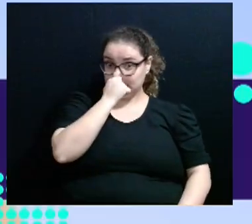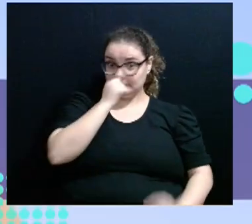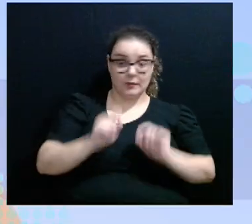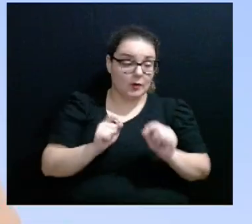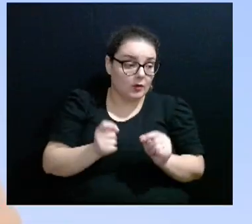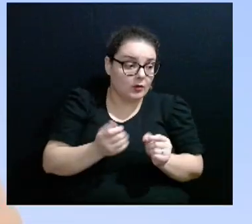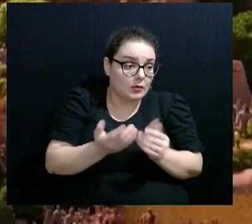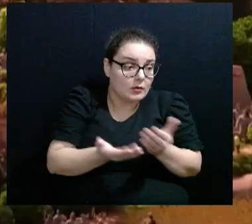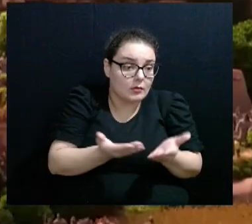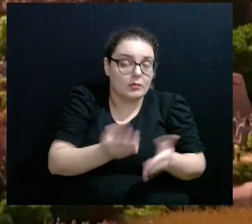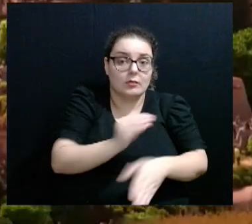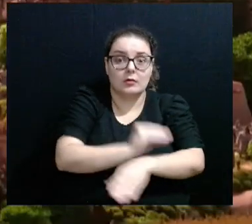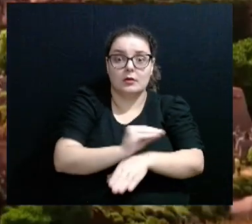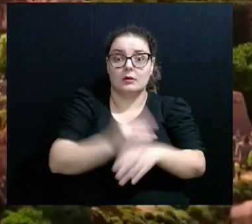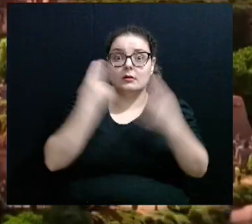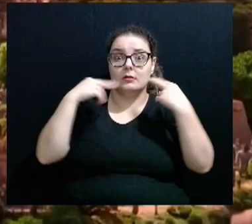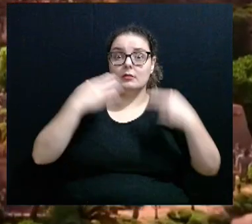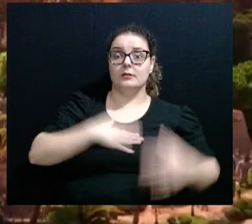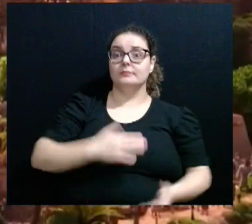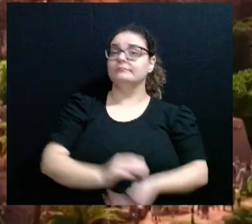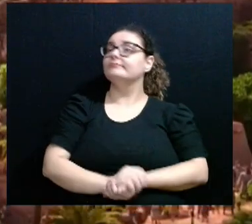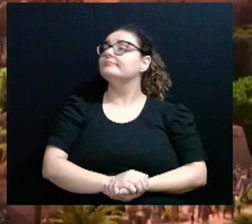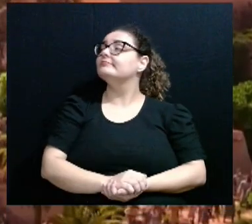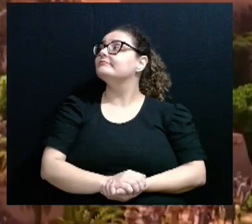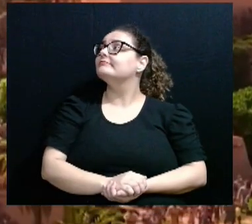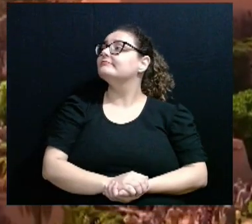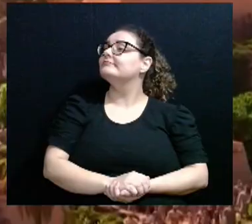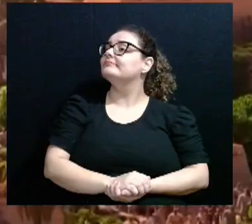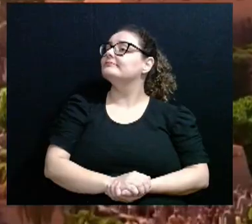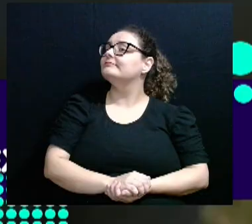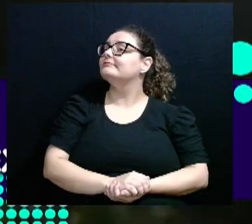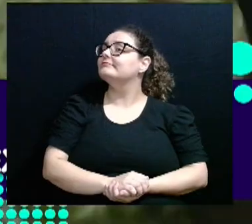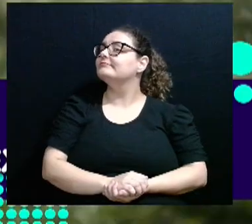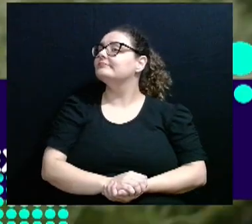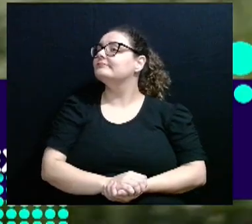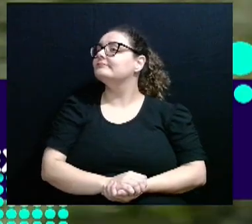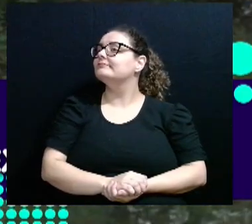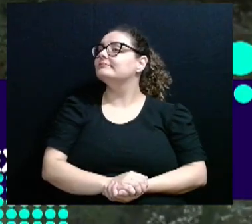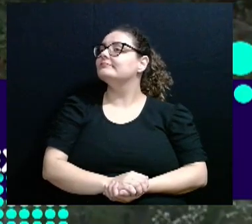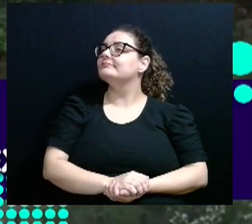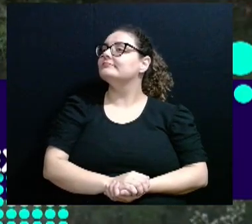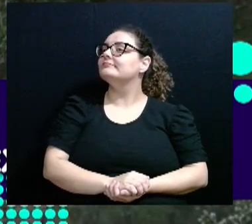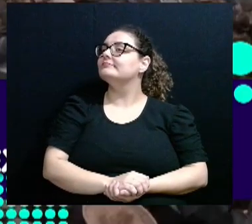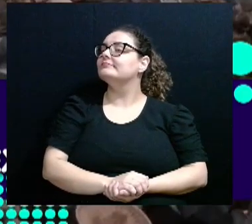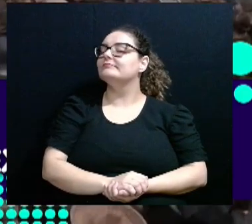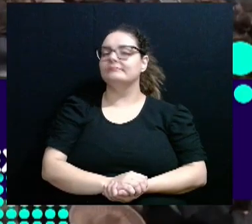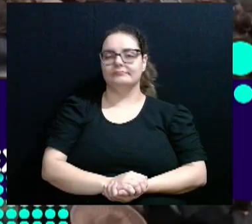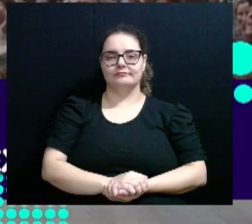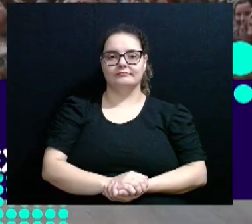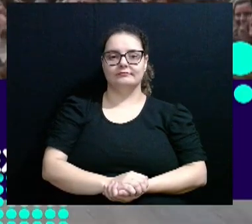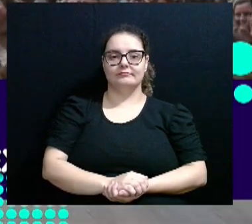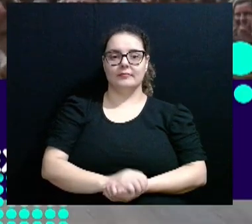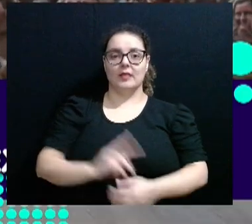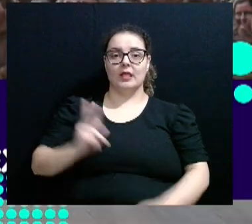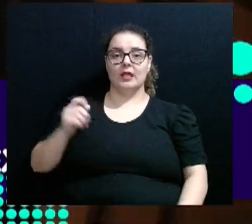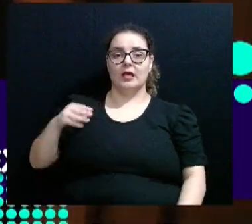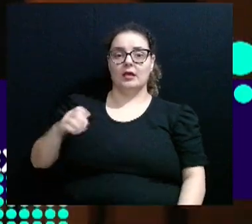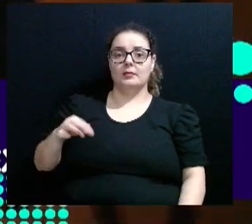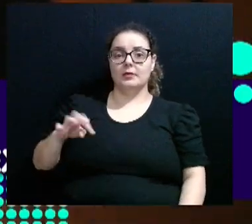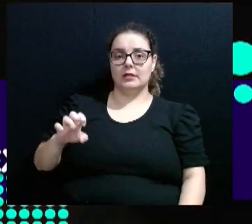só deixar te guiar! Davi. Hamnet, a vida antes de